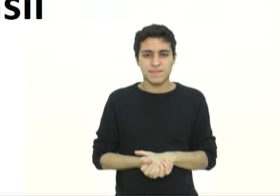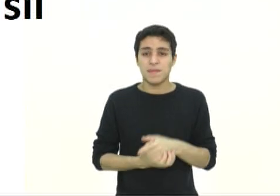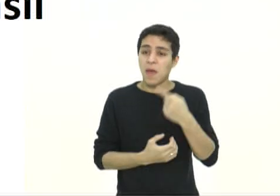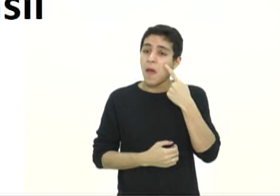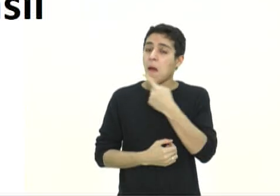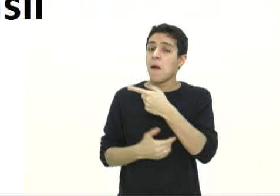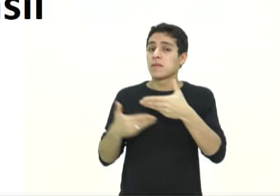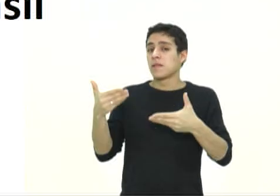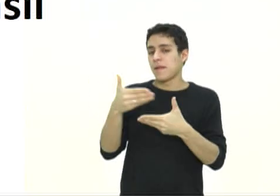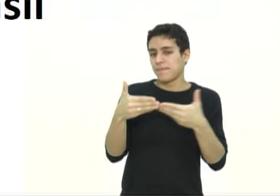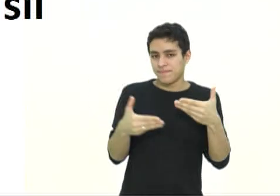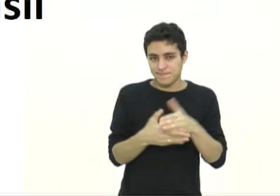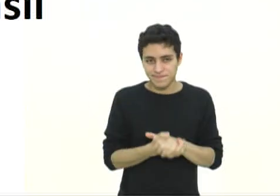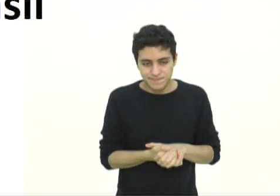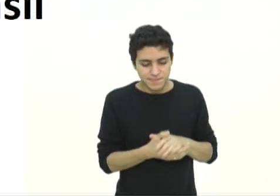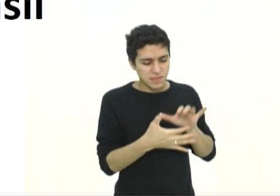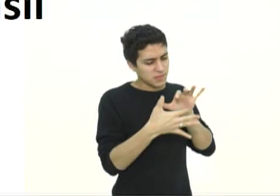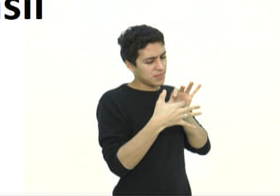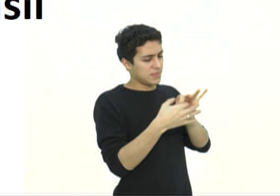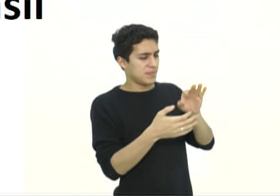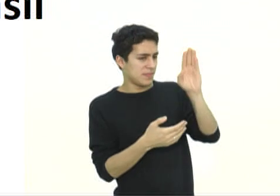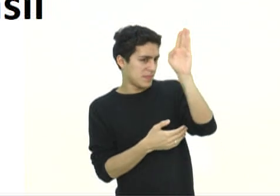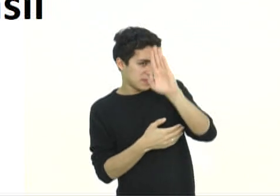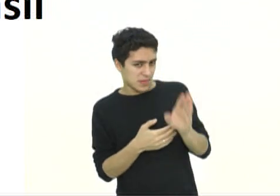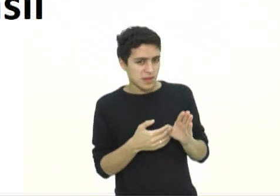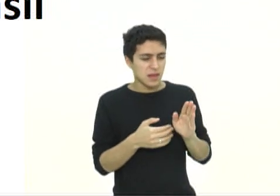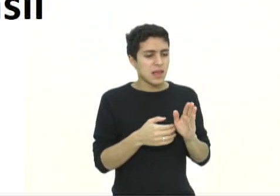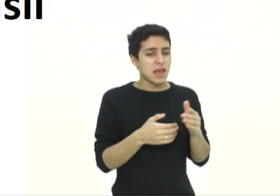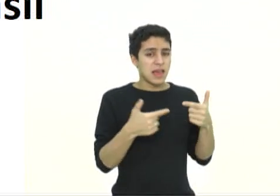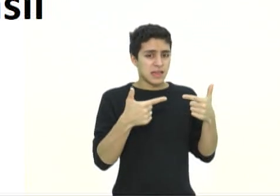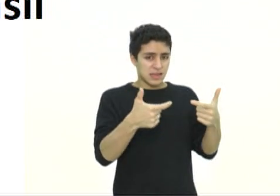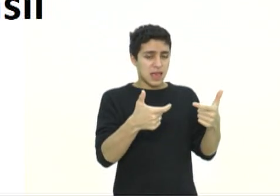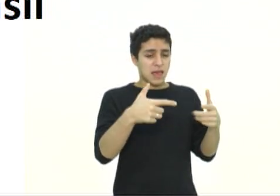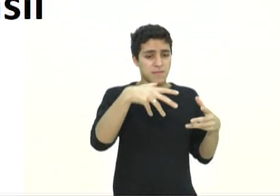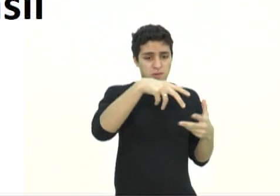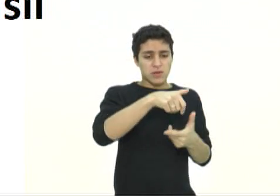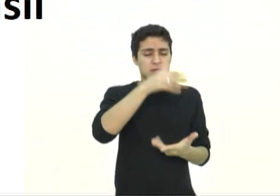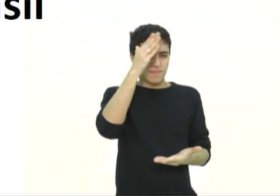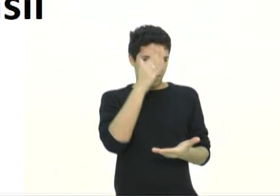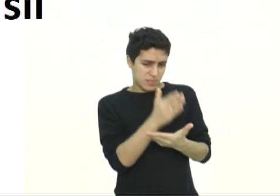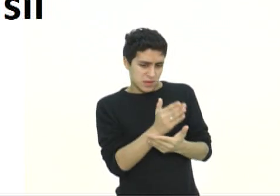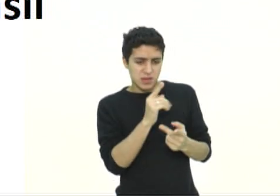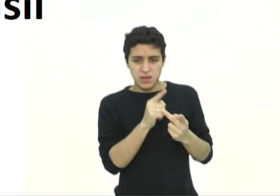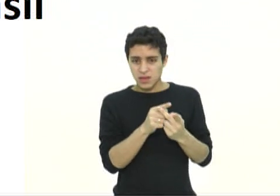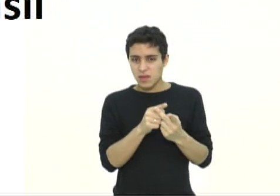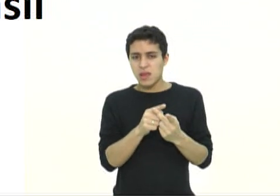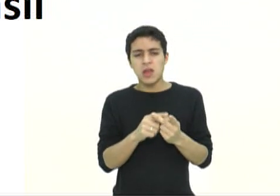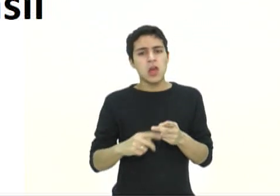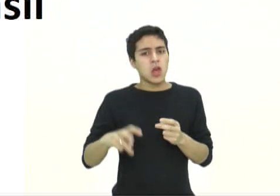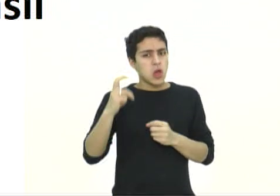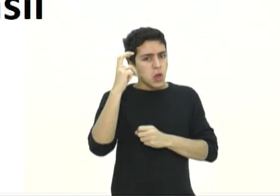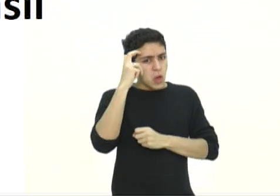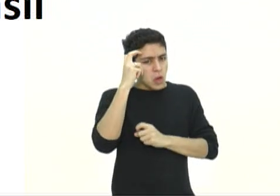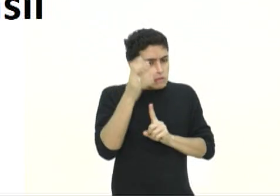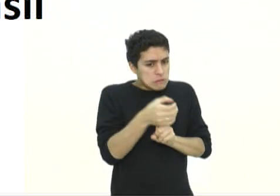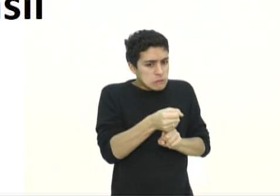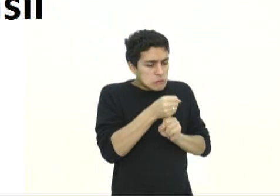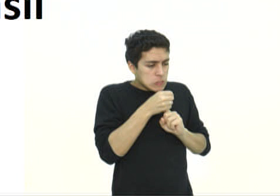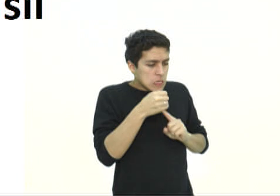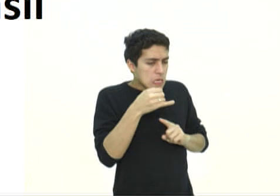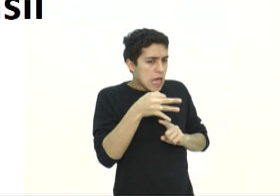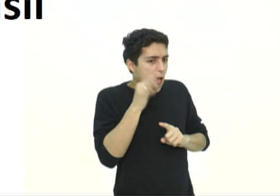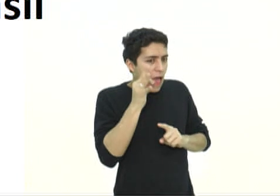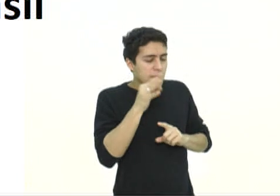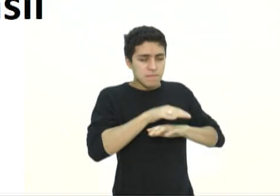Contexto do Brasil. Fim da Primeira Guerra Mundial, fim da monocultura do café. Rio de Janeiro